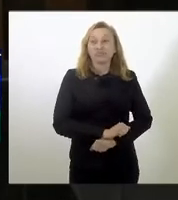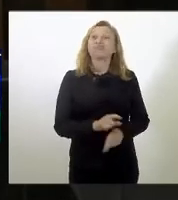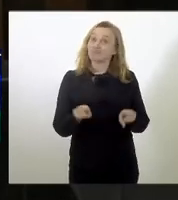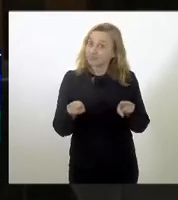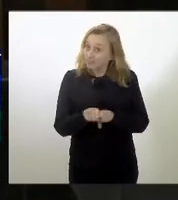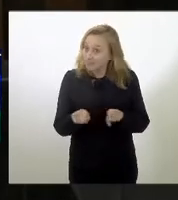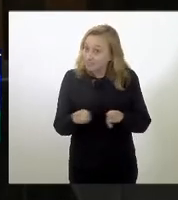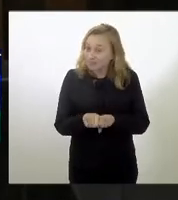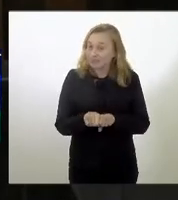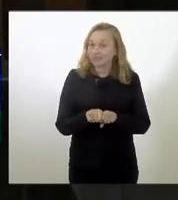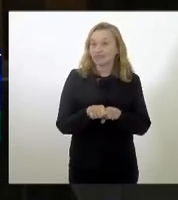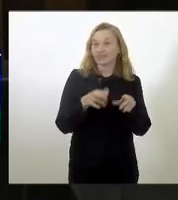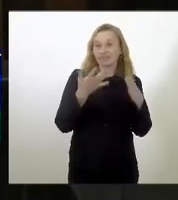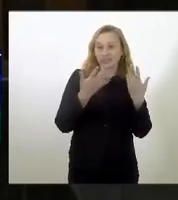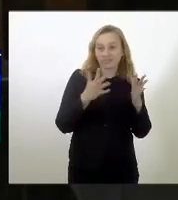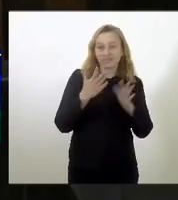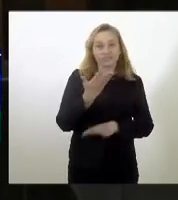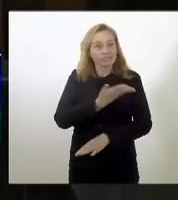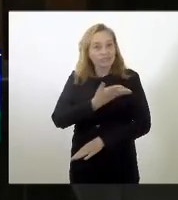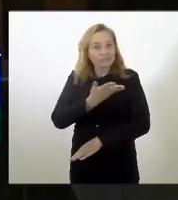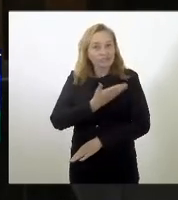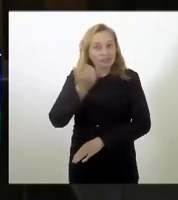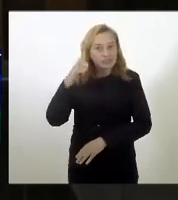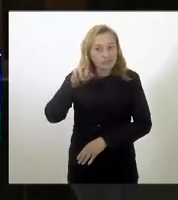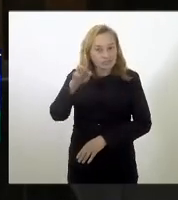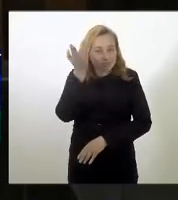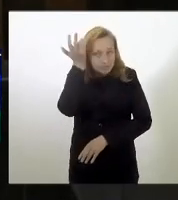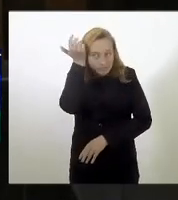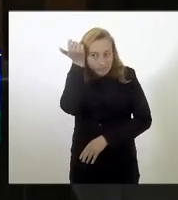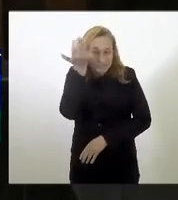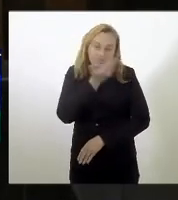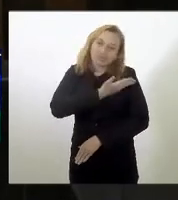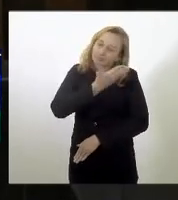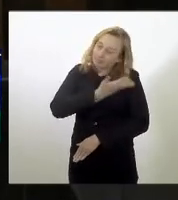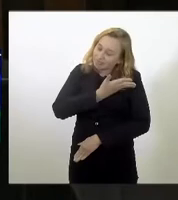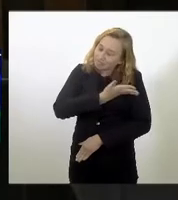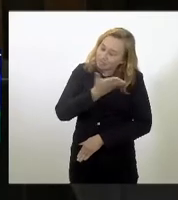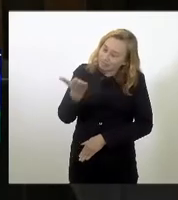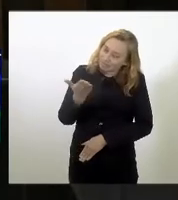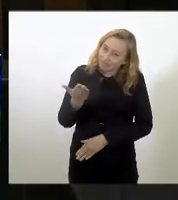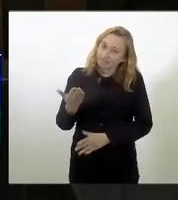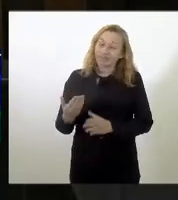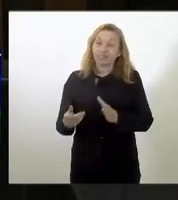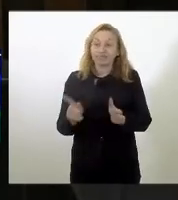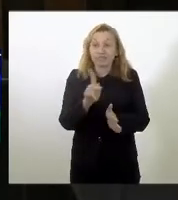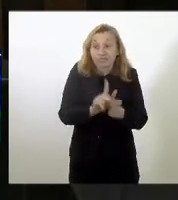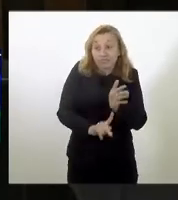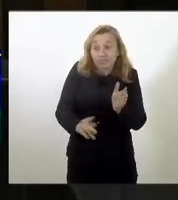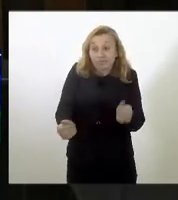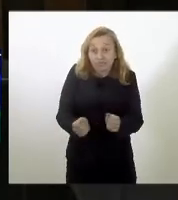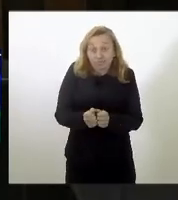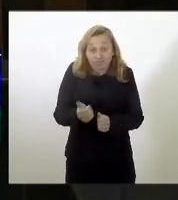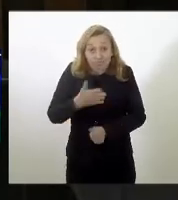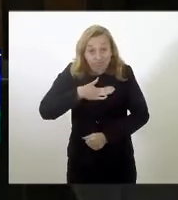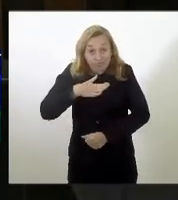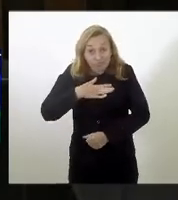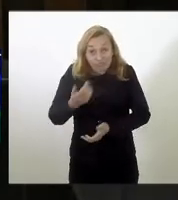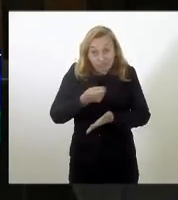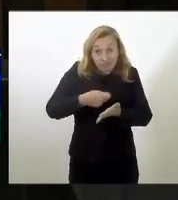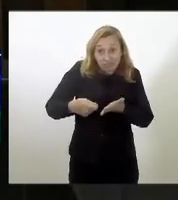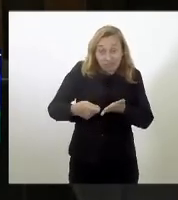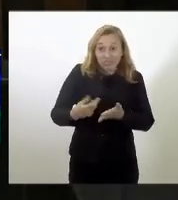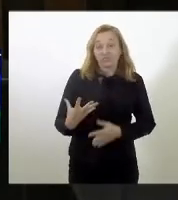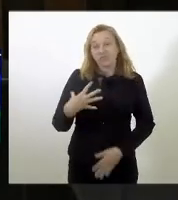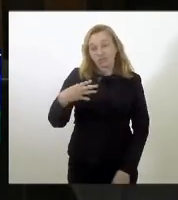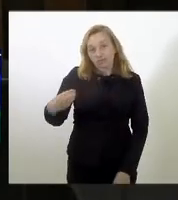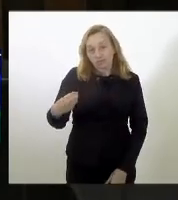também saudar o meu companheiro Eliomar Coelho, meu parceiro, autor também desse projeto junto comigo, que está com o filho